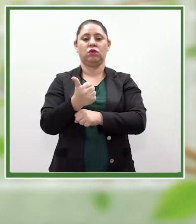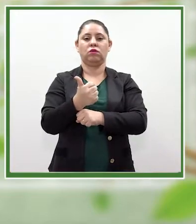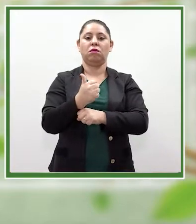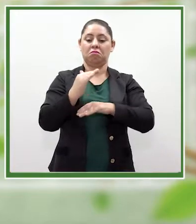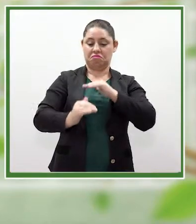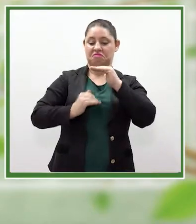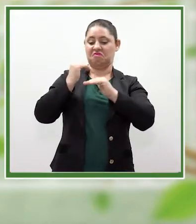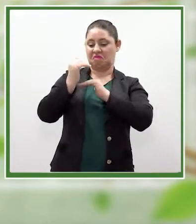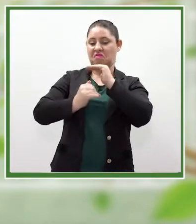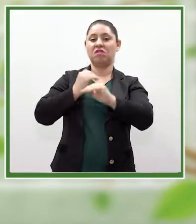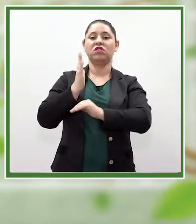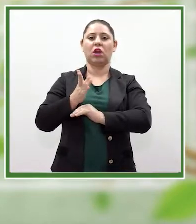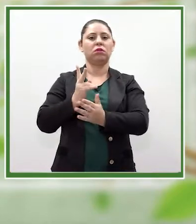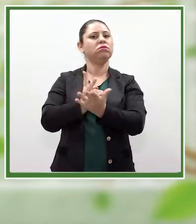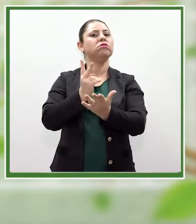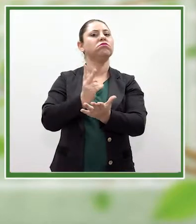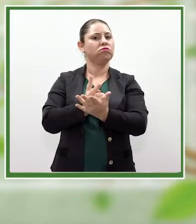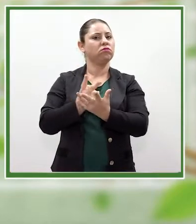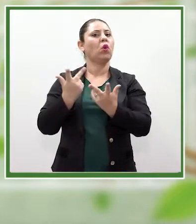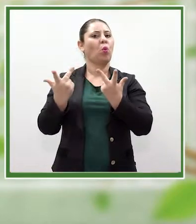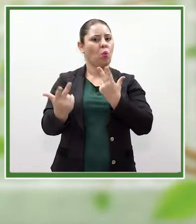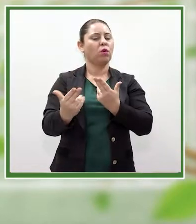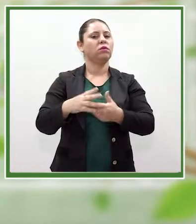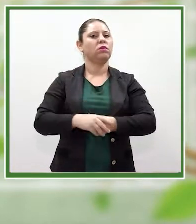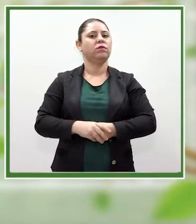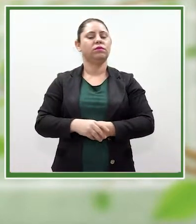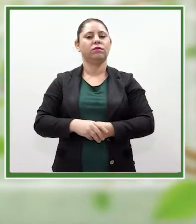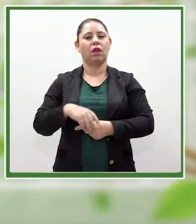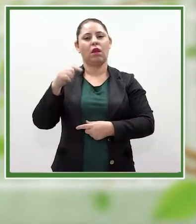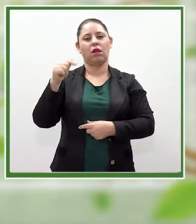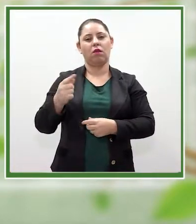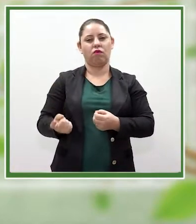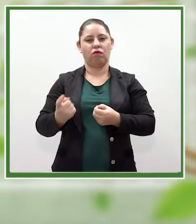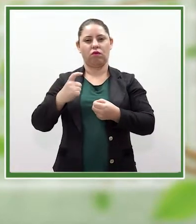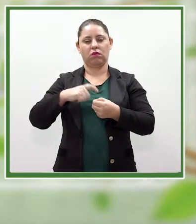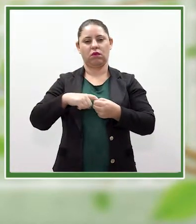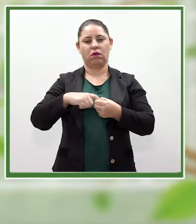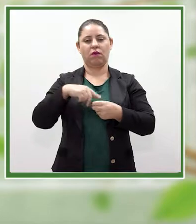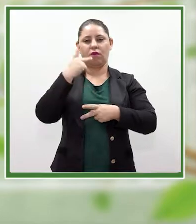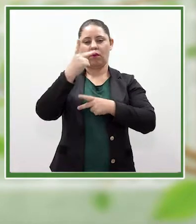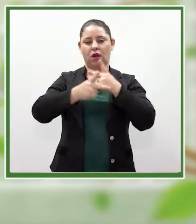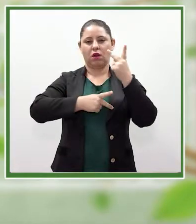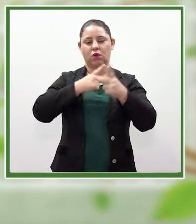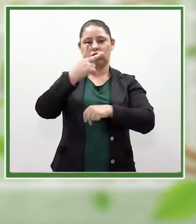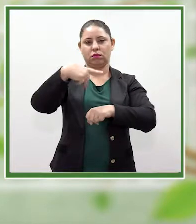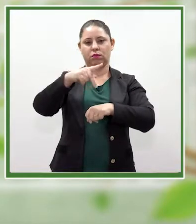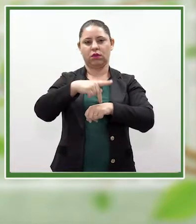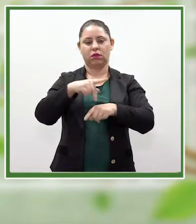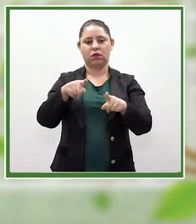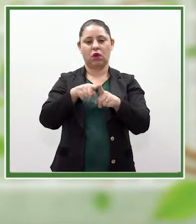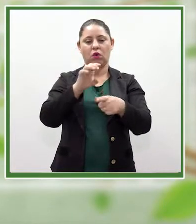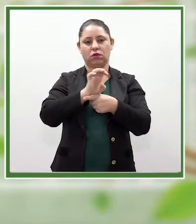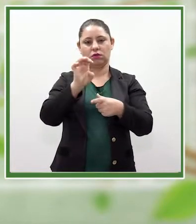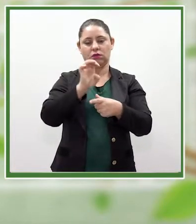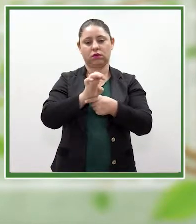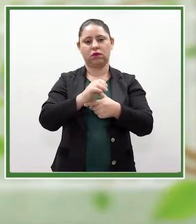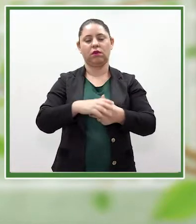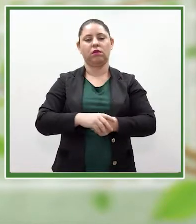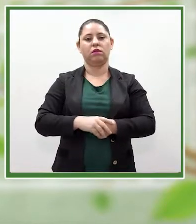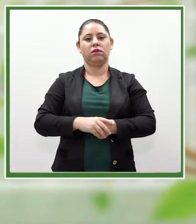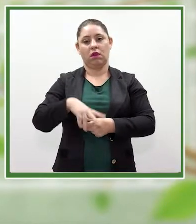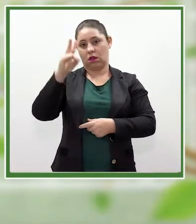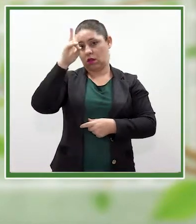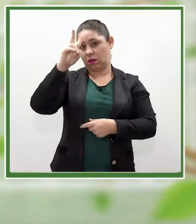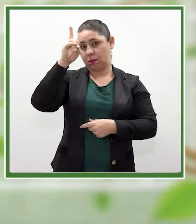em 2021, ou seja, já era um país bastante avançado nesse sentido e continua. Aqui, voltando, a gente falou